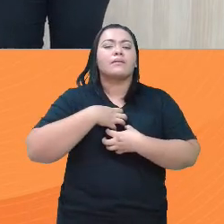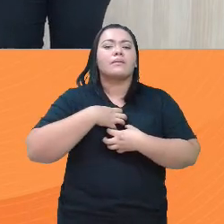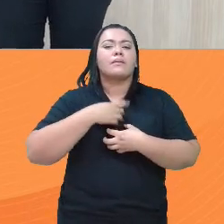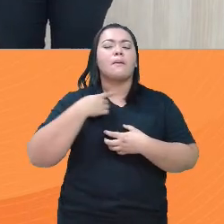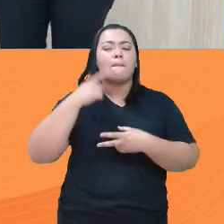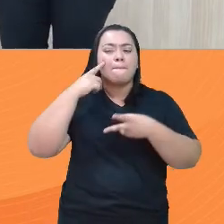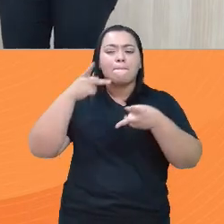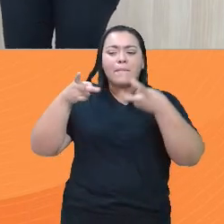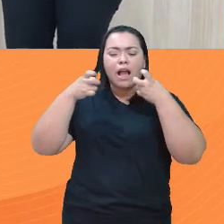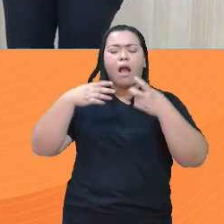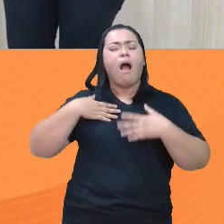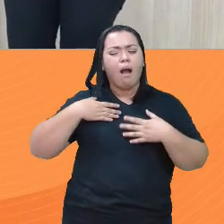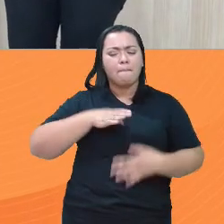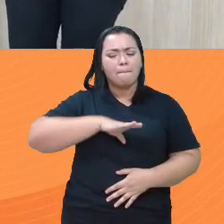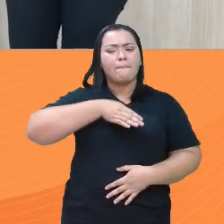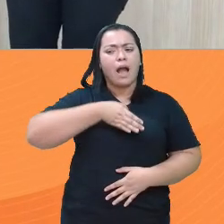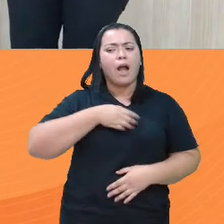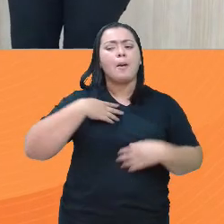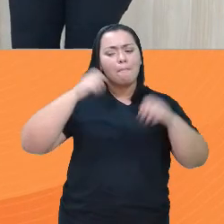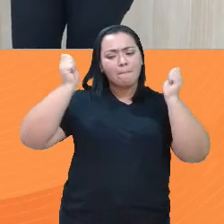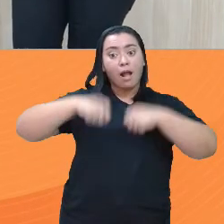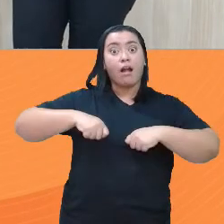capaz.